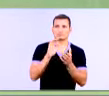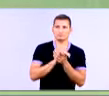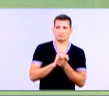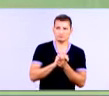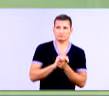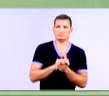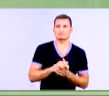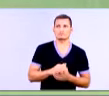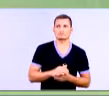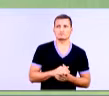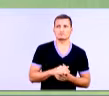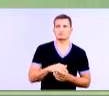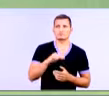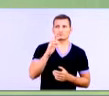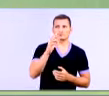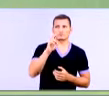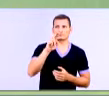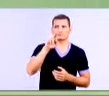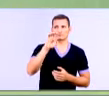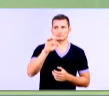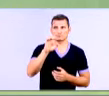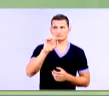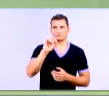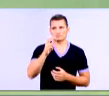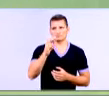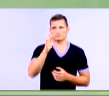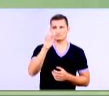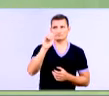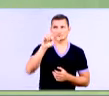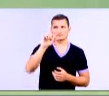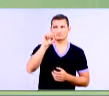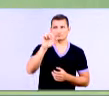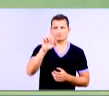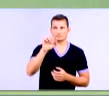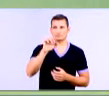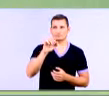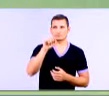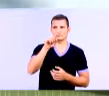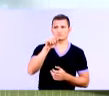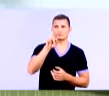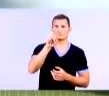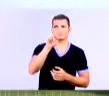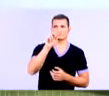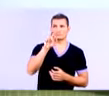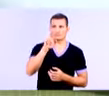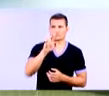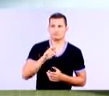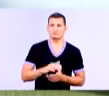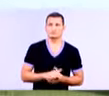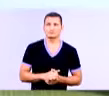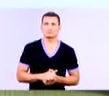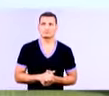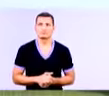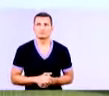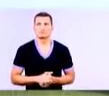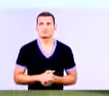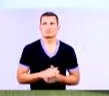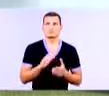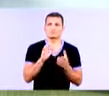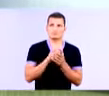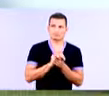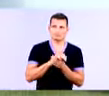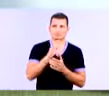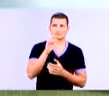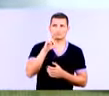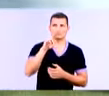pode receber true ou false. No caso, essa variável fica bem intuitiva. Se casado for igual a true, significa